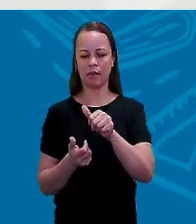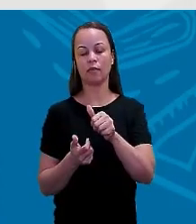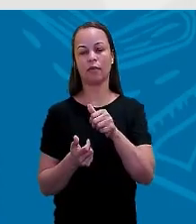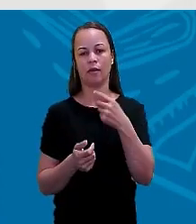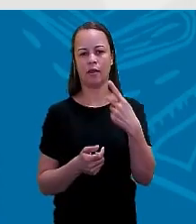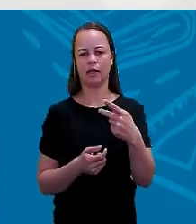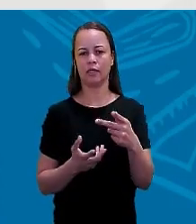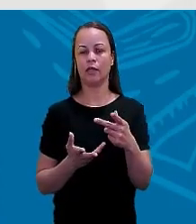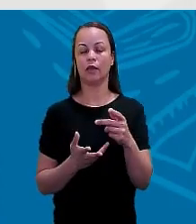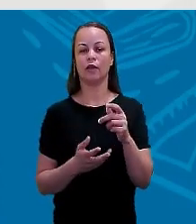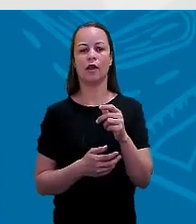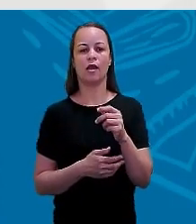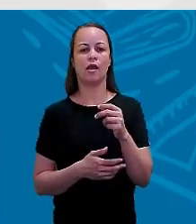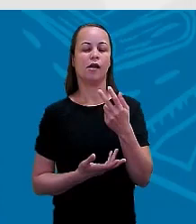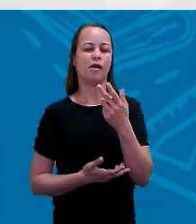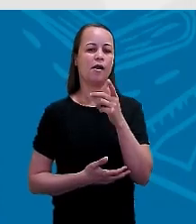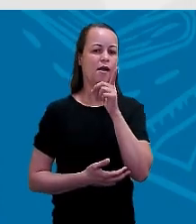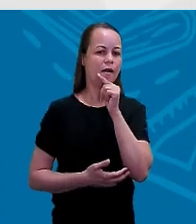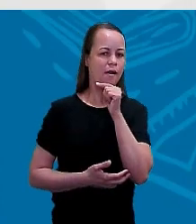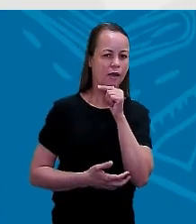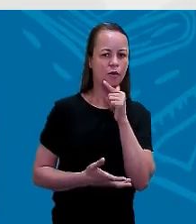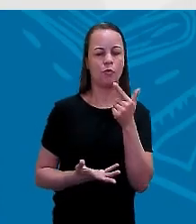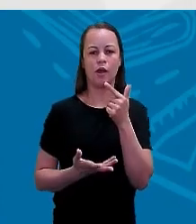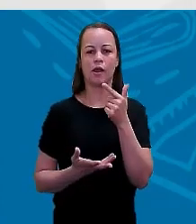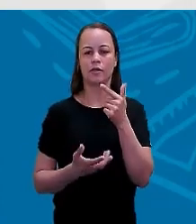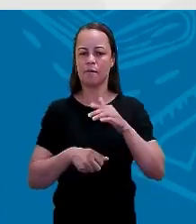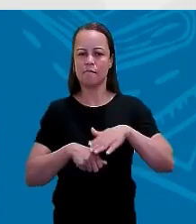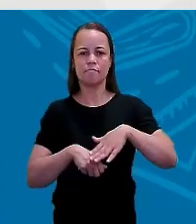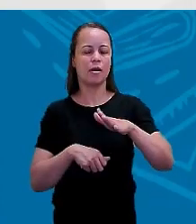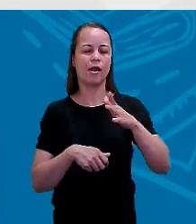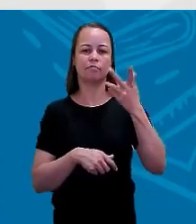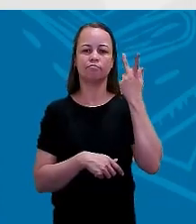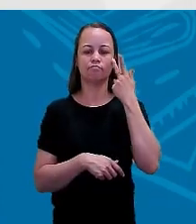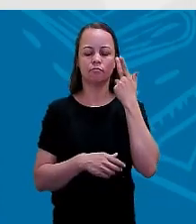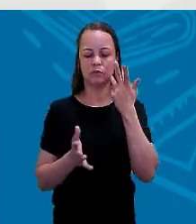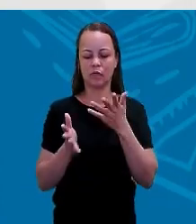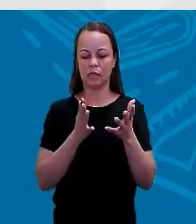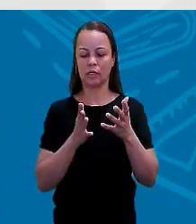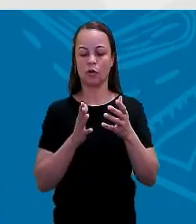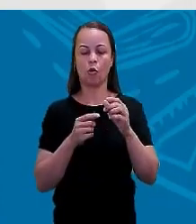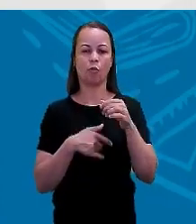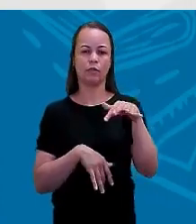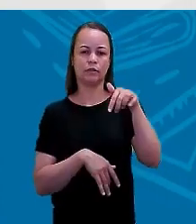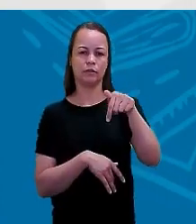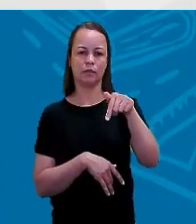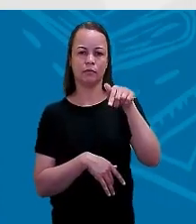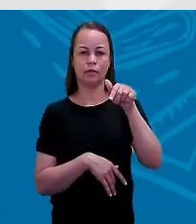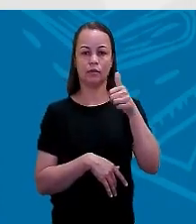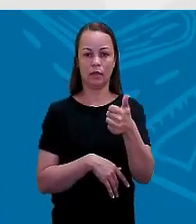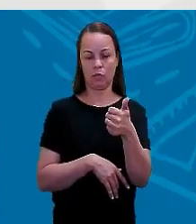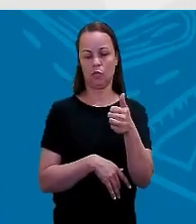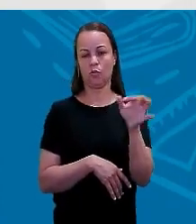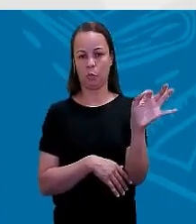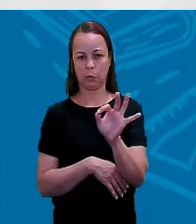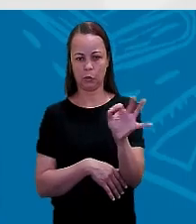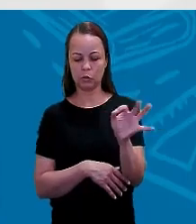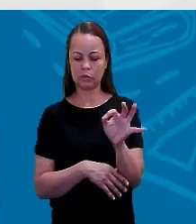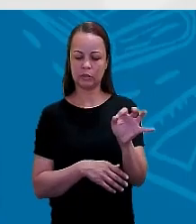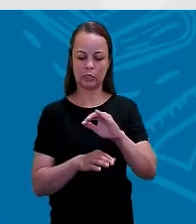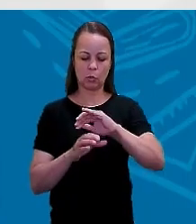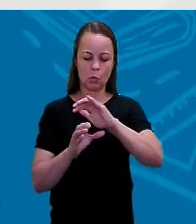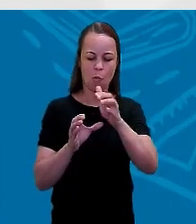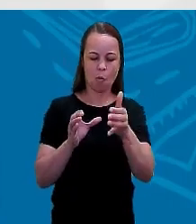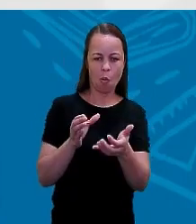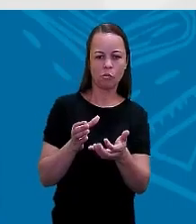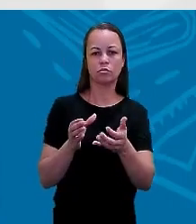substância mais comum do planeta e cobre cerca de 71% da superfície da